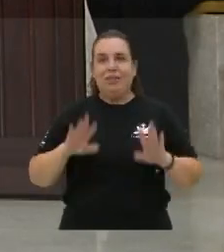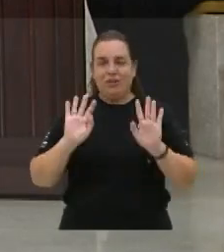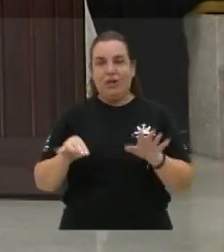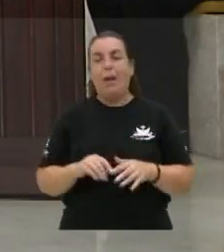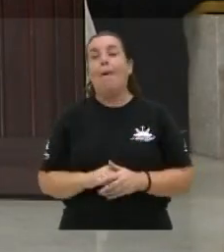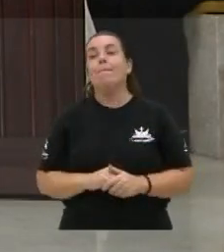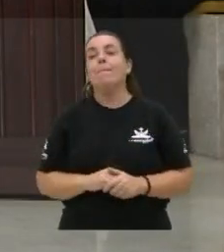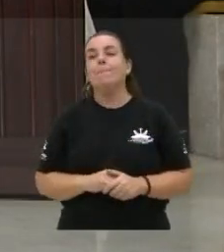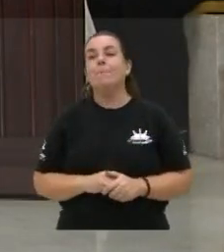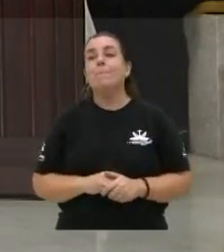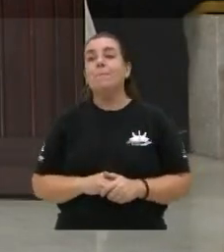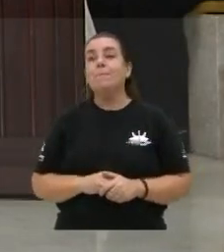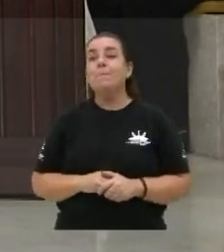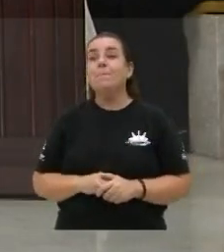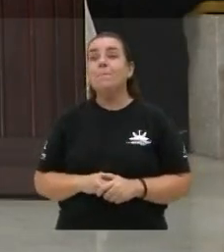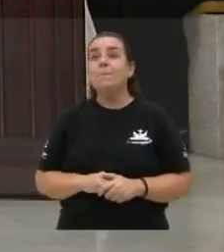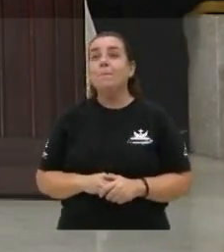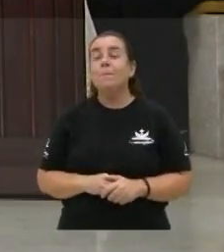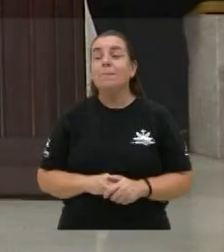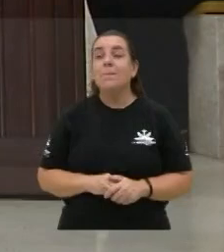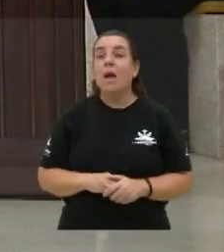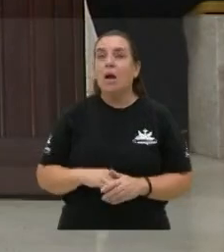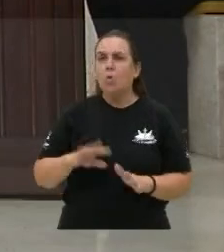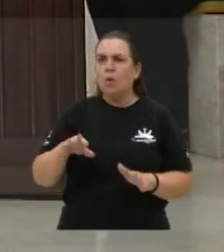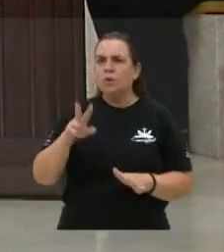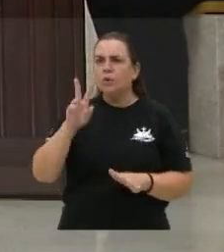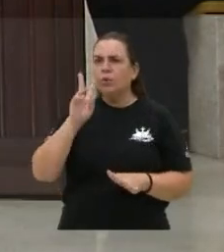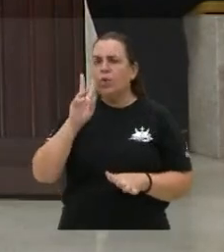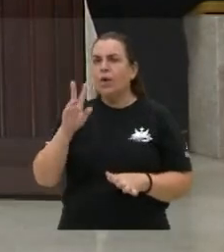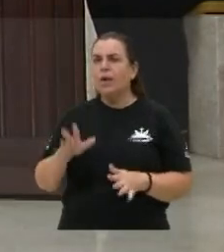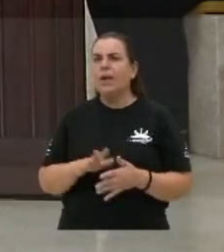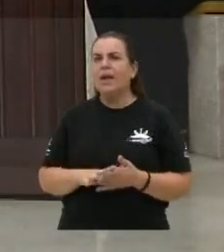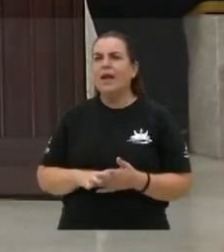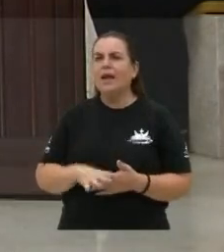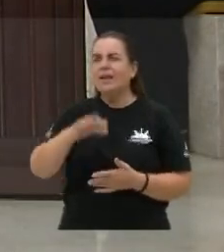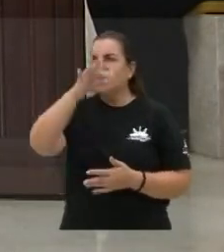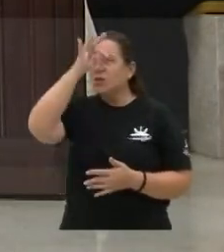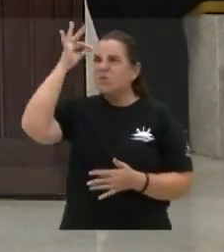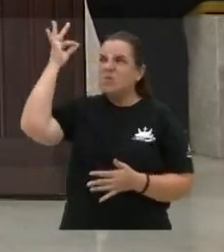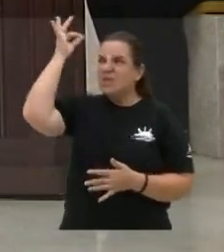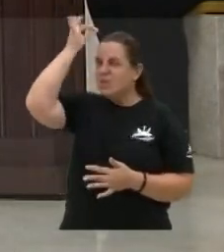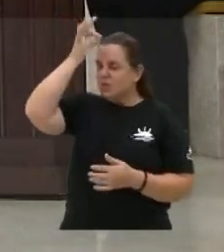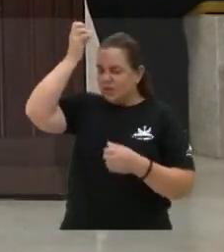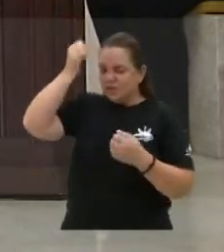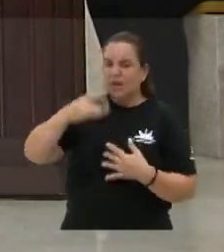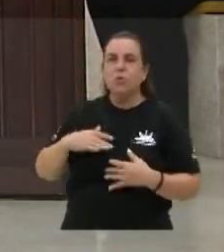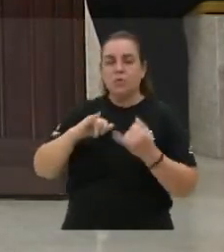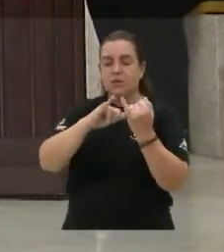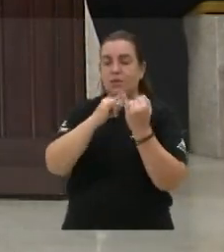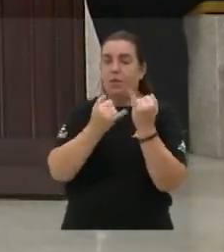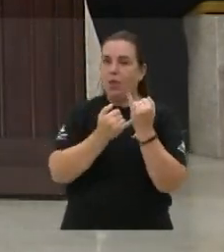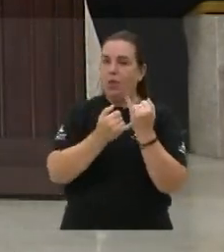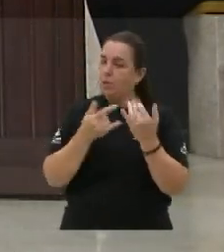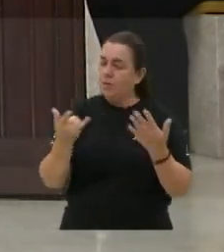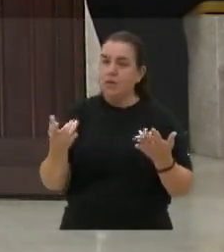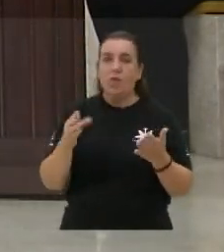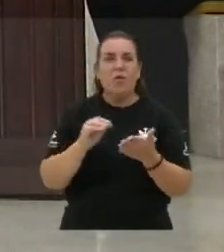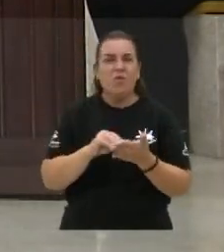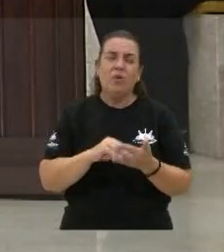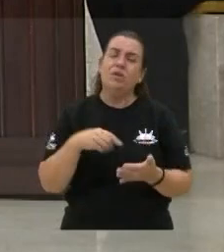momento. Quando ele escutou a voz de Maria, ela ficou cheia do Espírito Santo. É isso que está nos